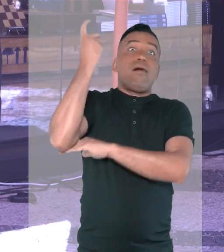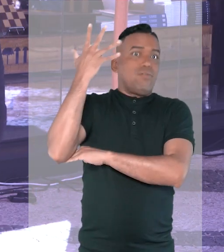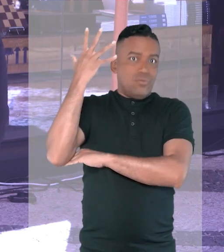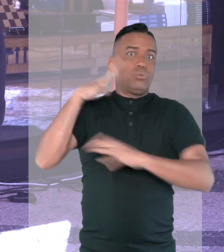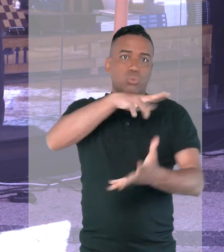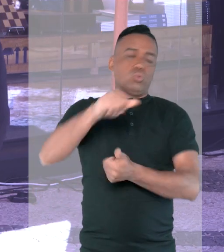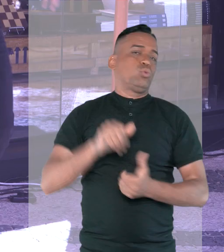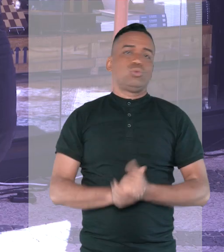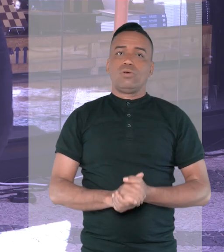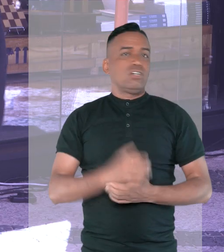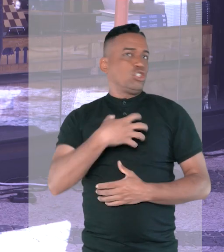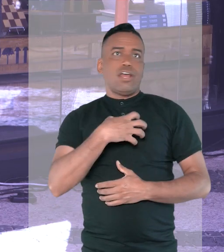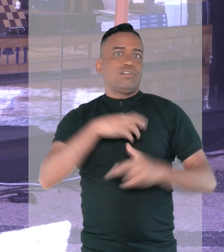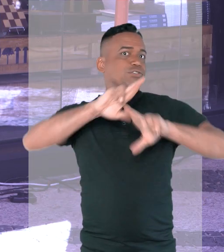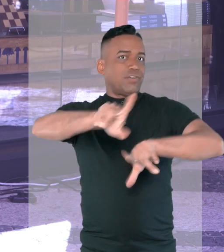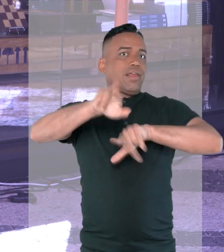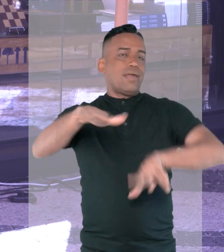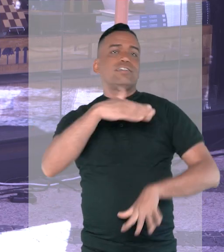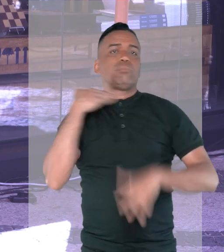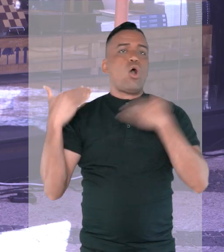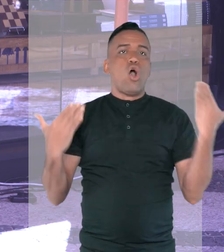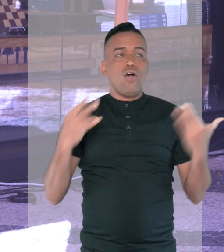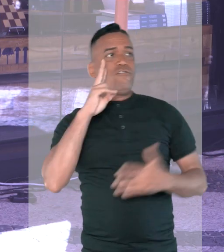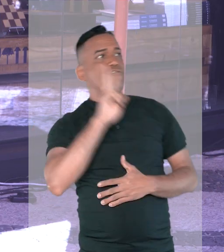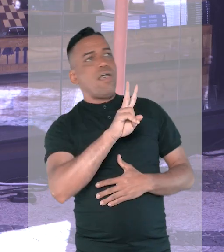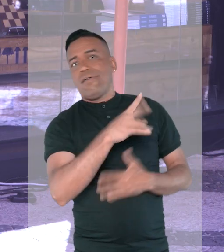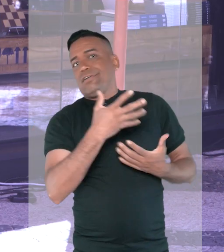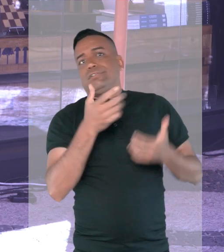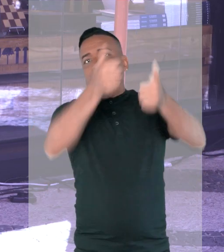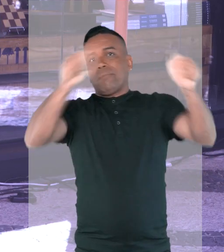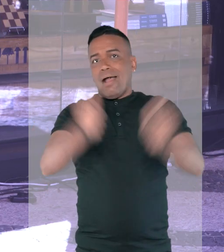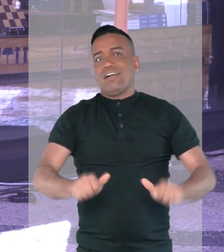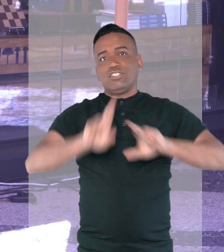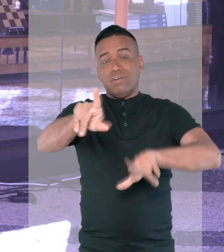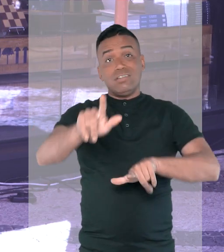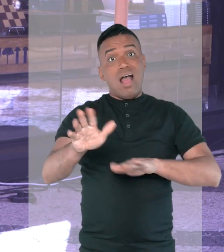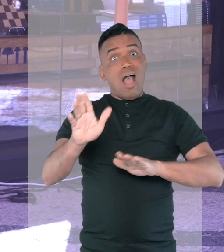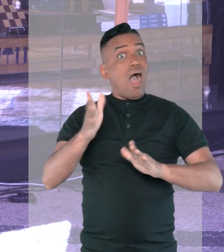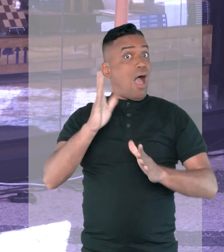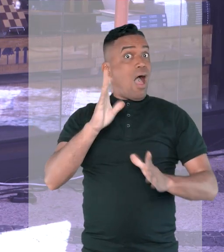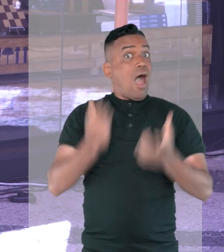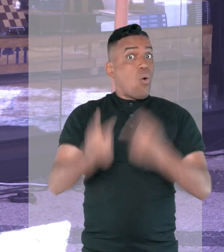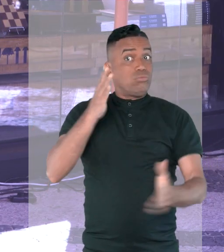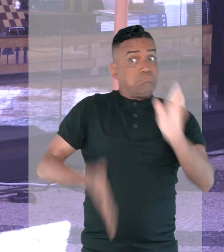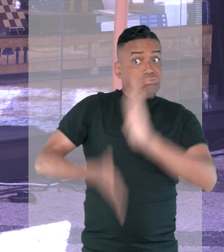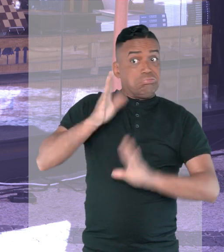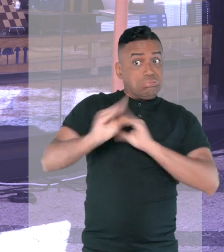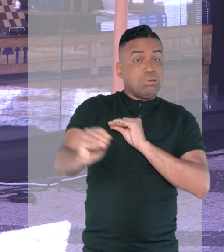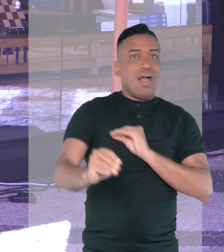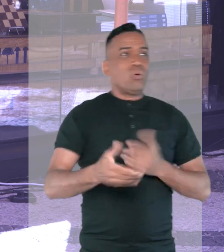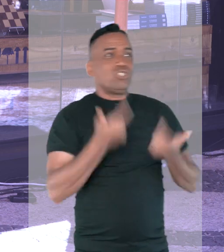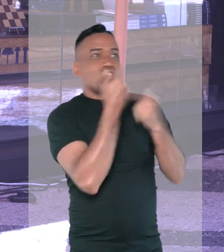mundo. Eu venho de várias formas e jeitos. Cada um me vê de uma maneira diferente. Alguns correm e me